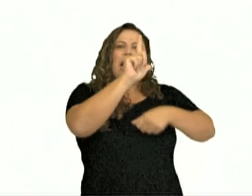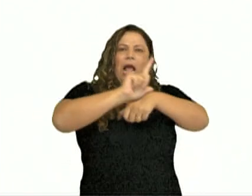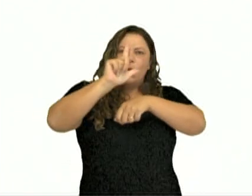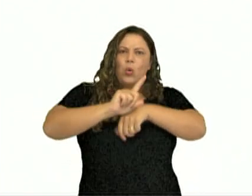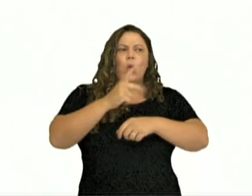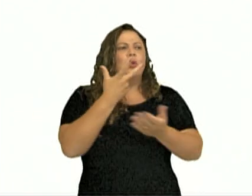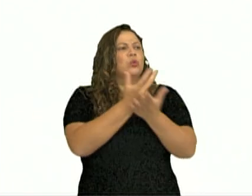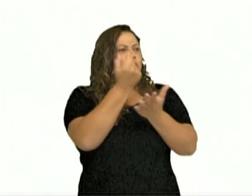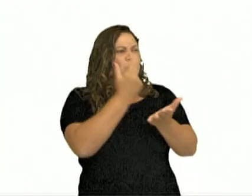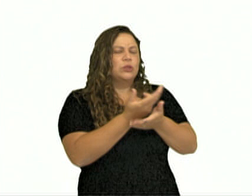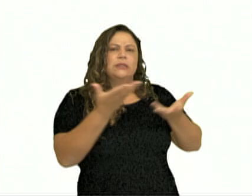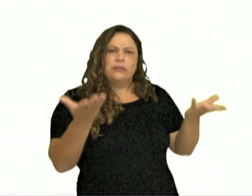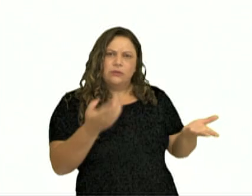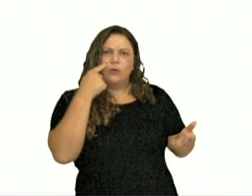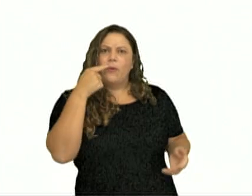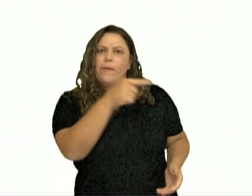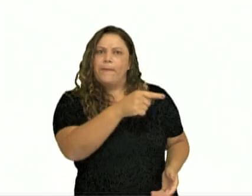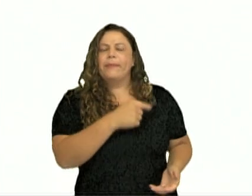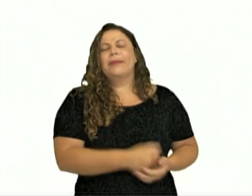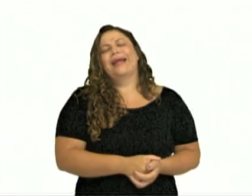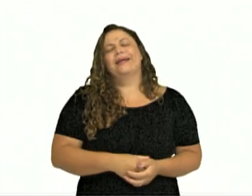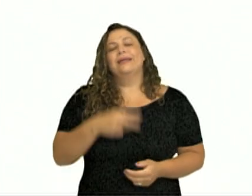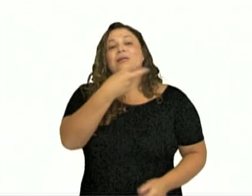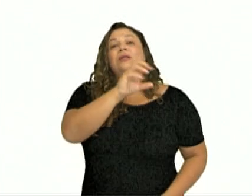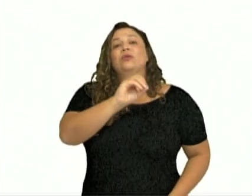esse tênis. E esse tênis custa